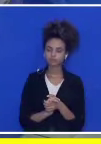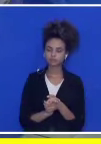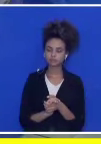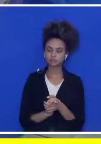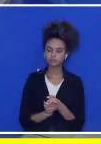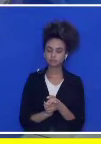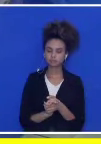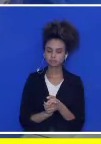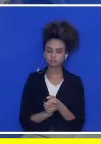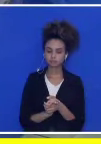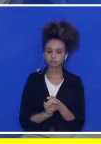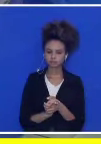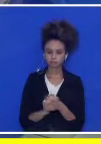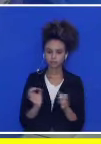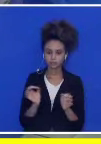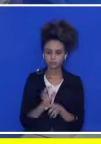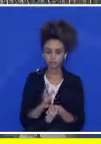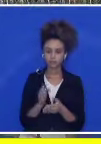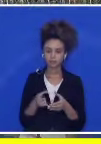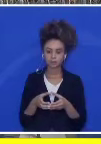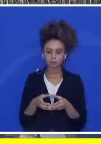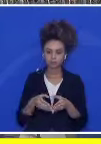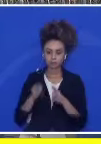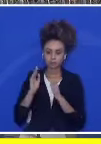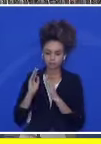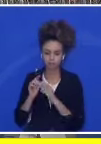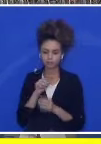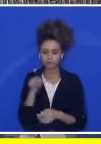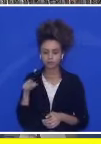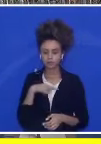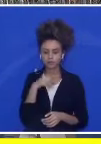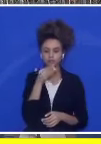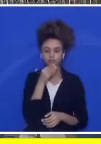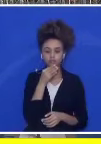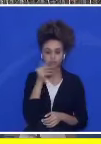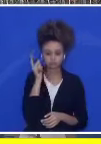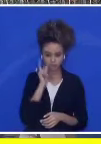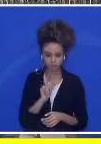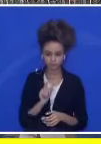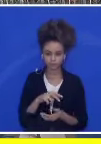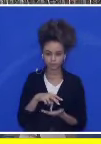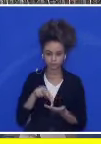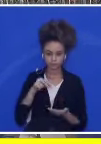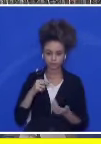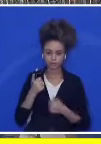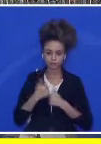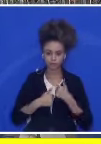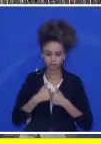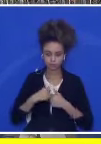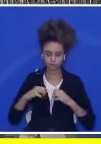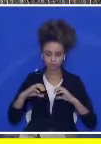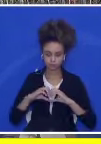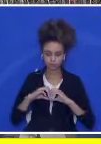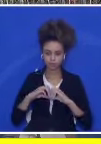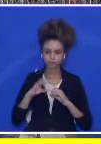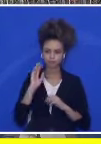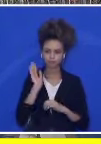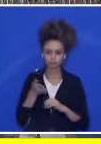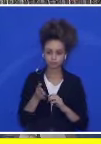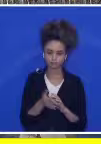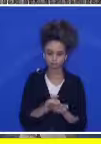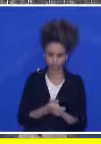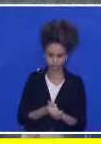do suporte do Globo número 5. Tudo pronto, bolas posicionadas. Você tem mais uma chance de ganhar. Sorteio do Time do Coração.